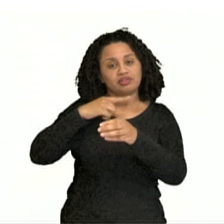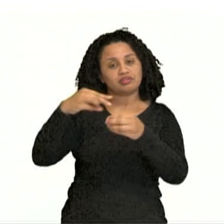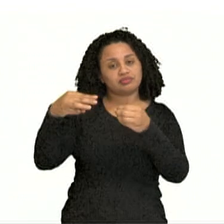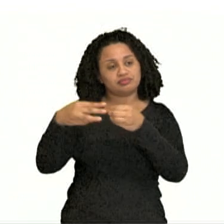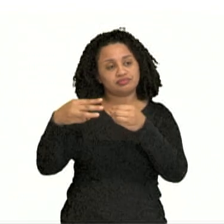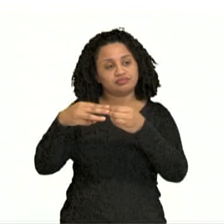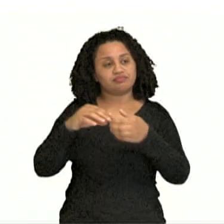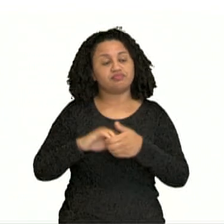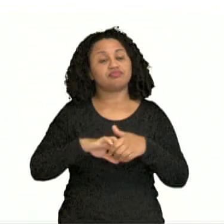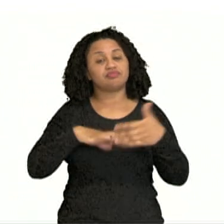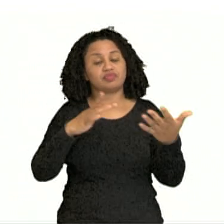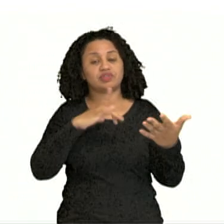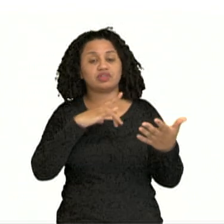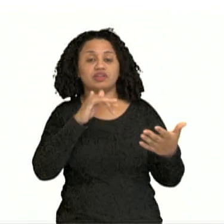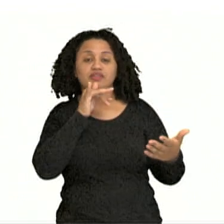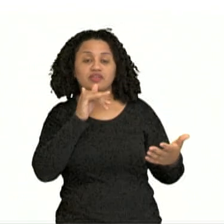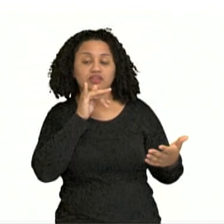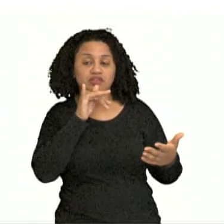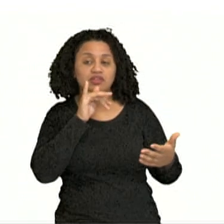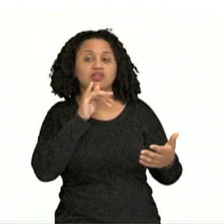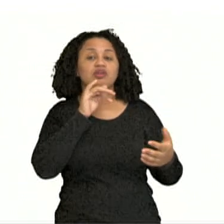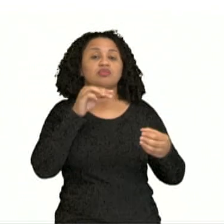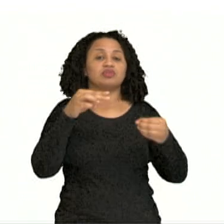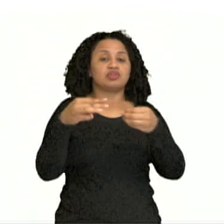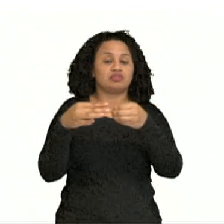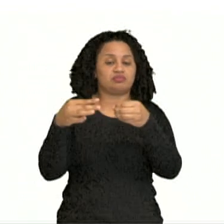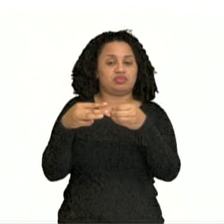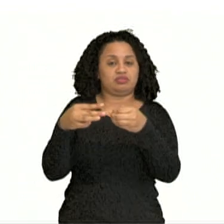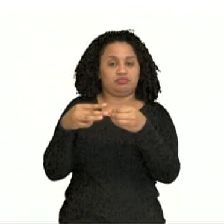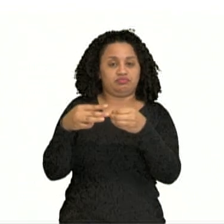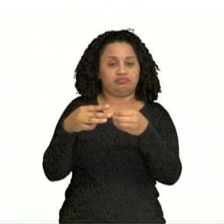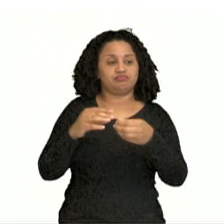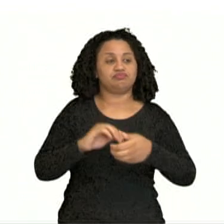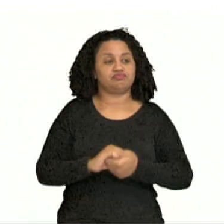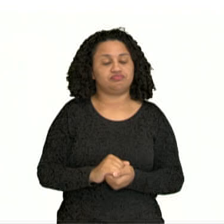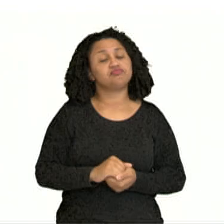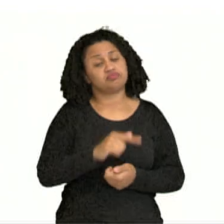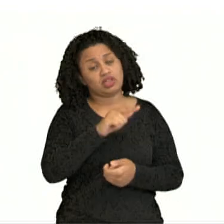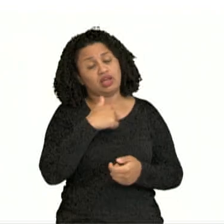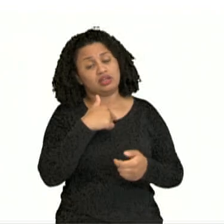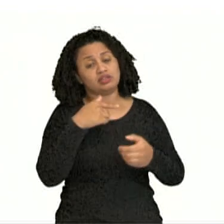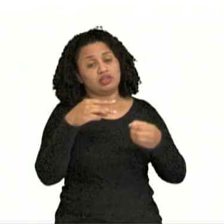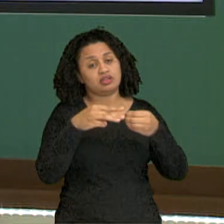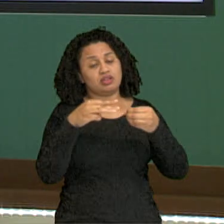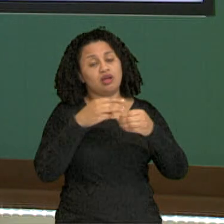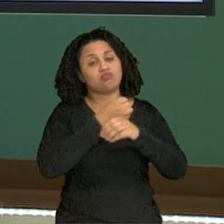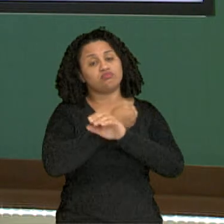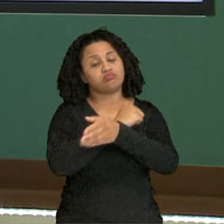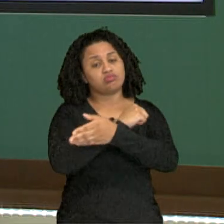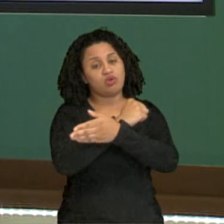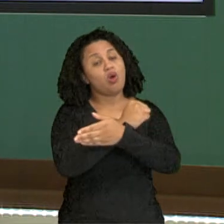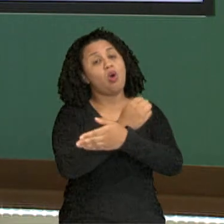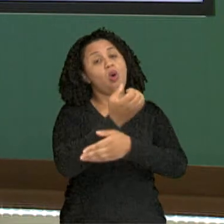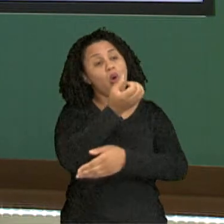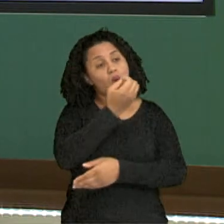Então aqui nós temos um exemplo de uma célula animal, pertencente ao peixe-boi ou à nossa